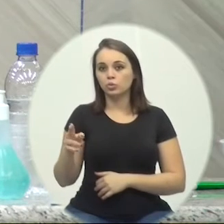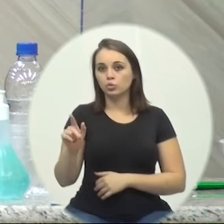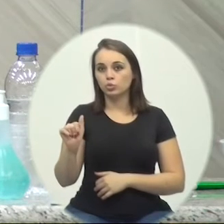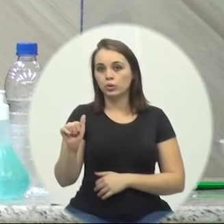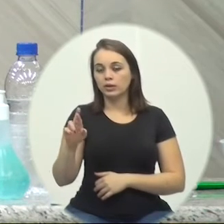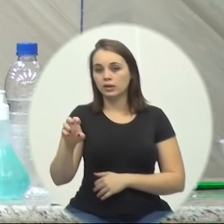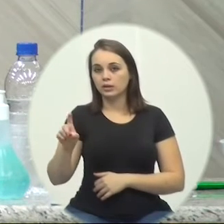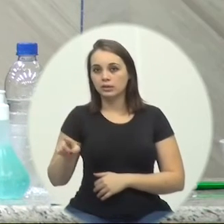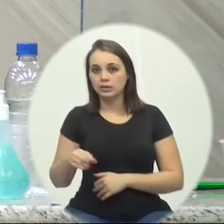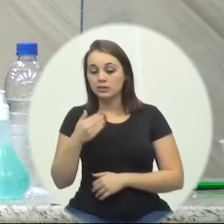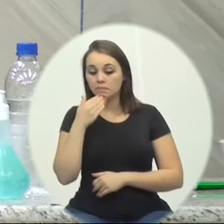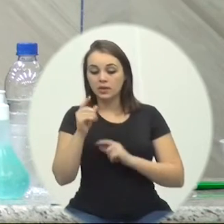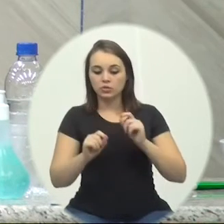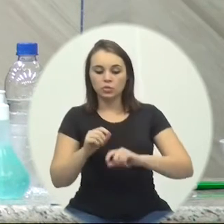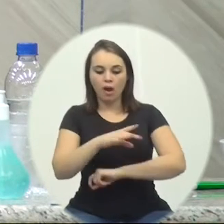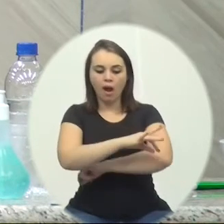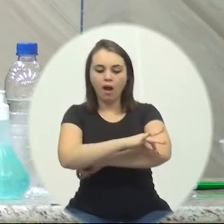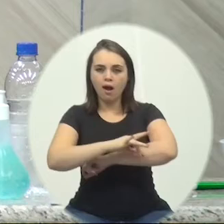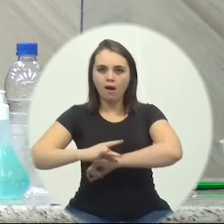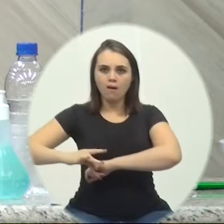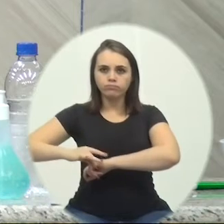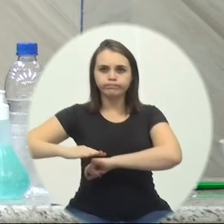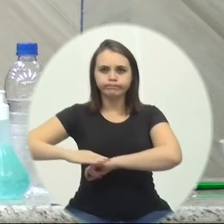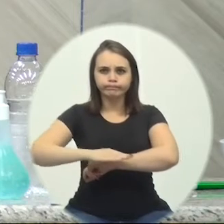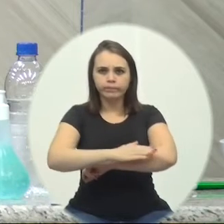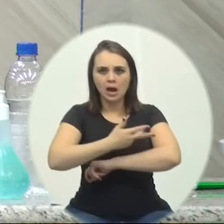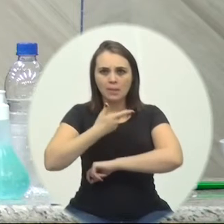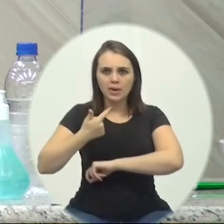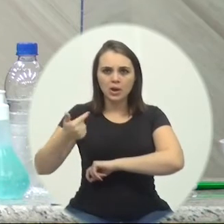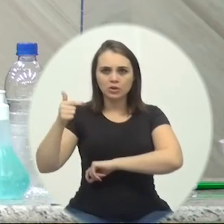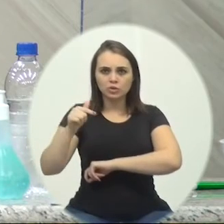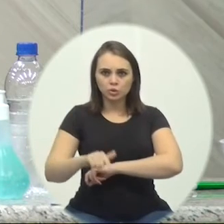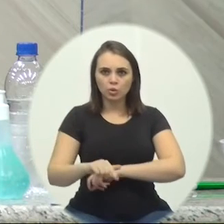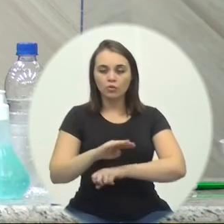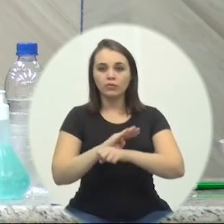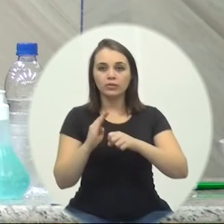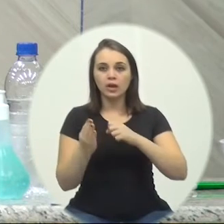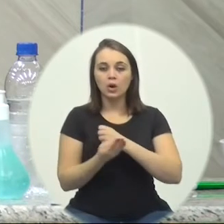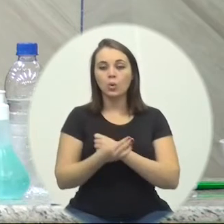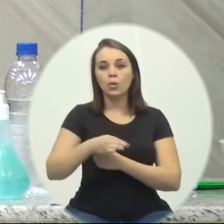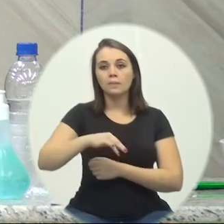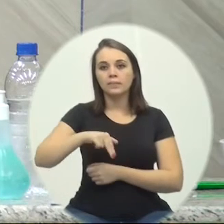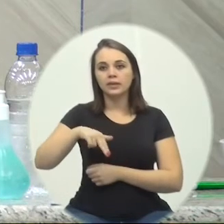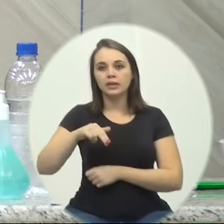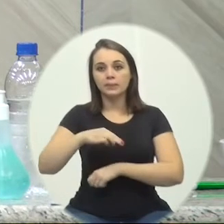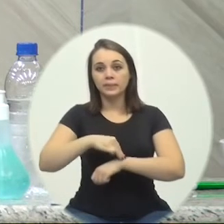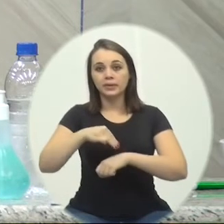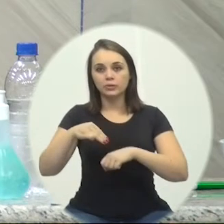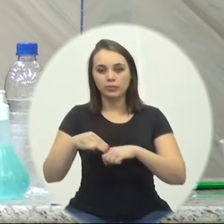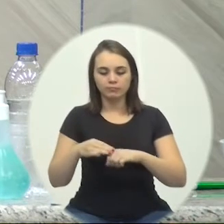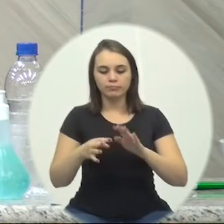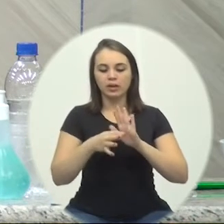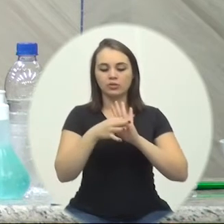dos Santos, recuperação da pavimentação asfáltica da rua Anair Naspolini de Luca, bairro Mina do Mato.